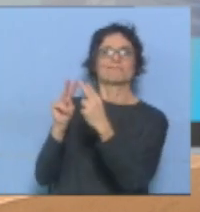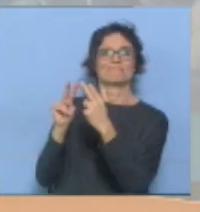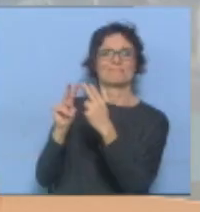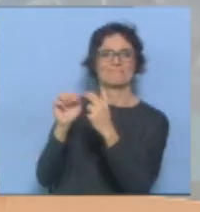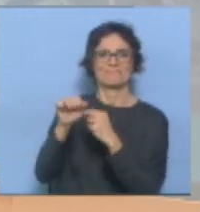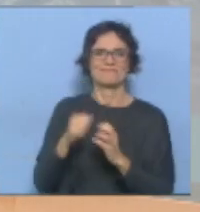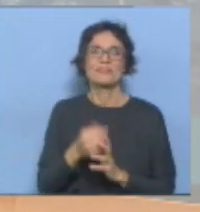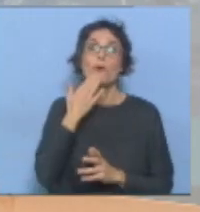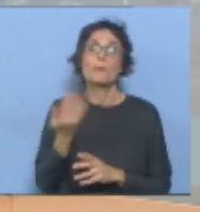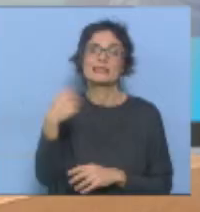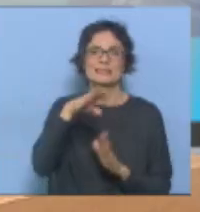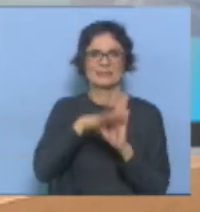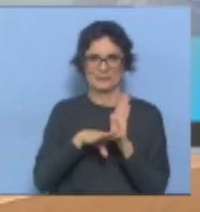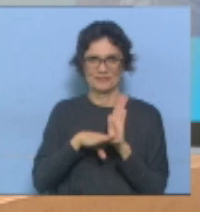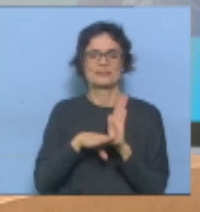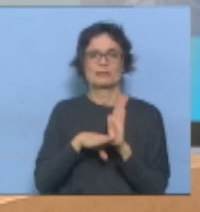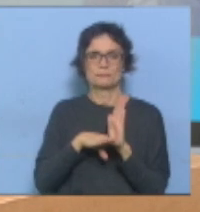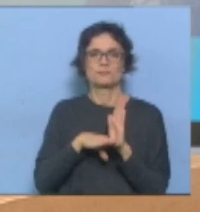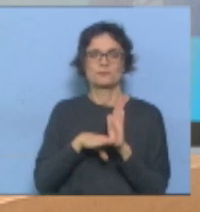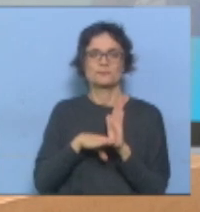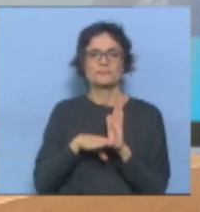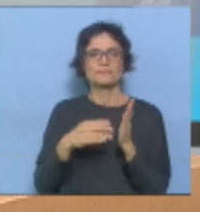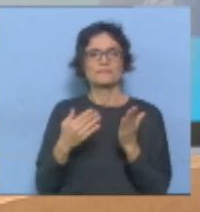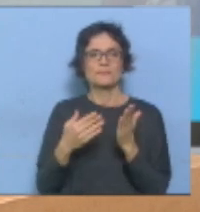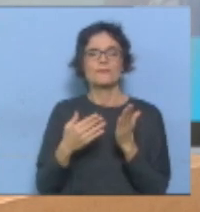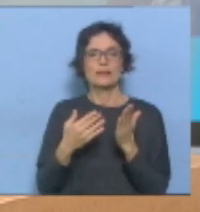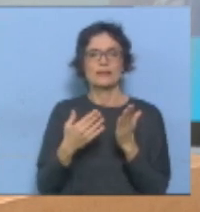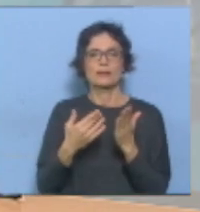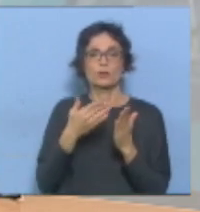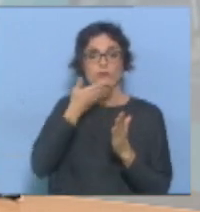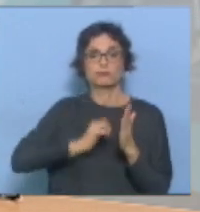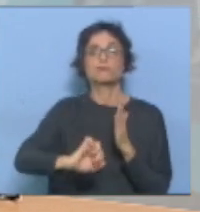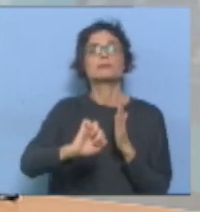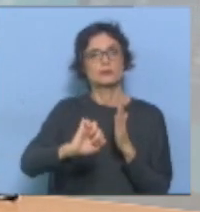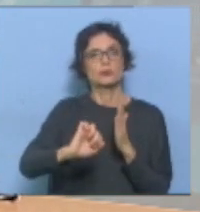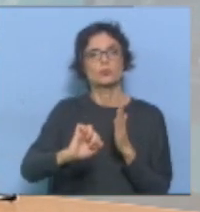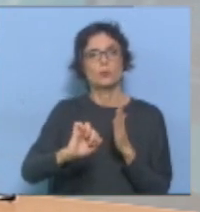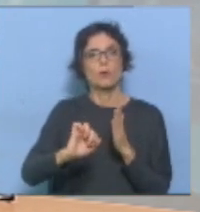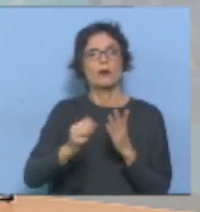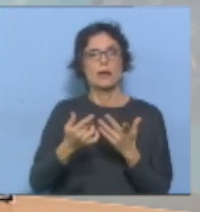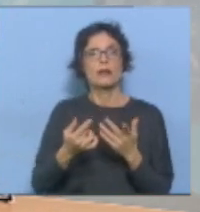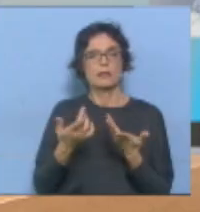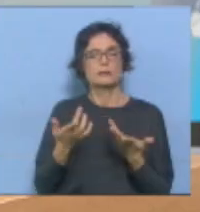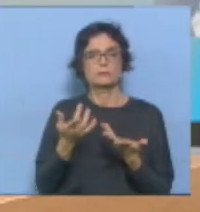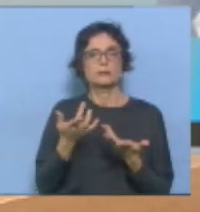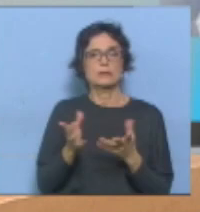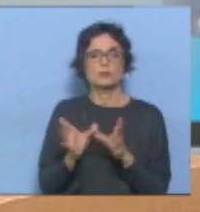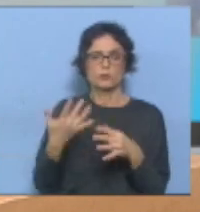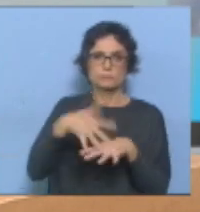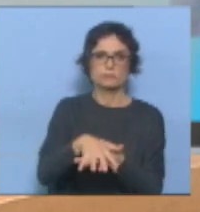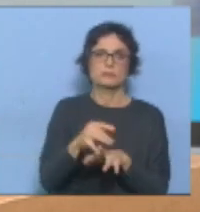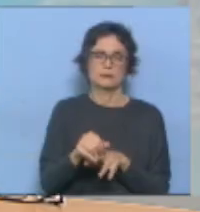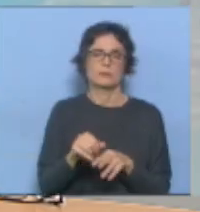estado aqui no programa e apresentar também o testemunho pessoal e esta aposta na integração de todas as pessoas nas comunidades. Muito obrigado. Obrigada,